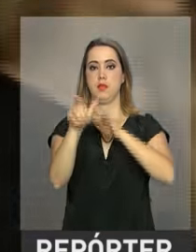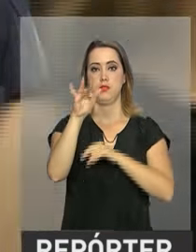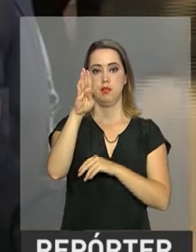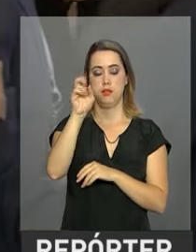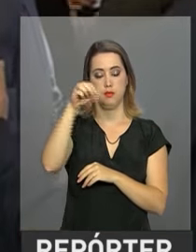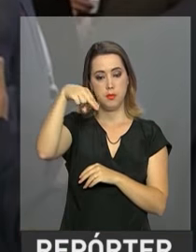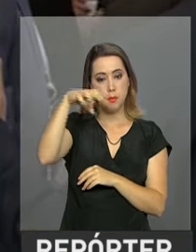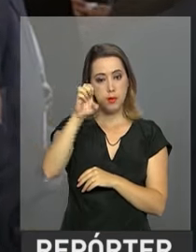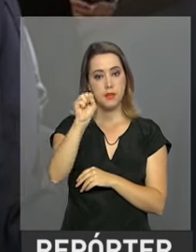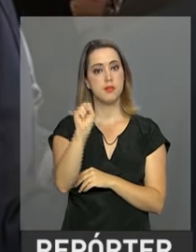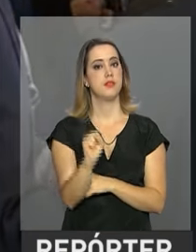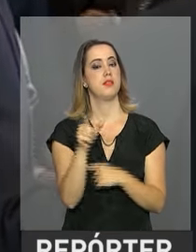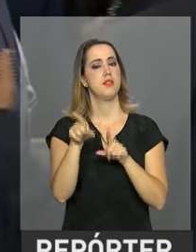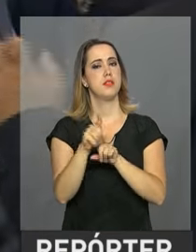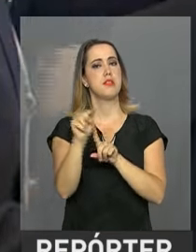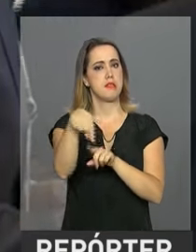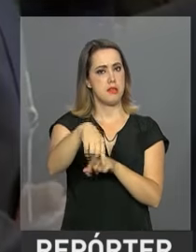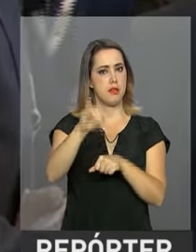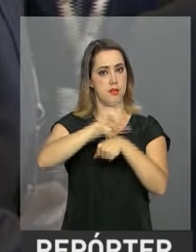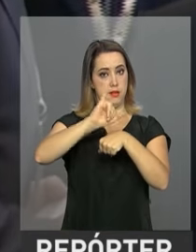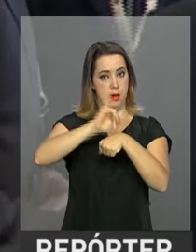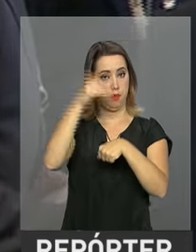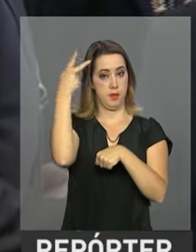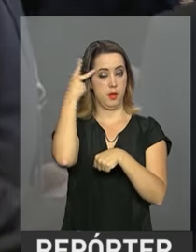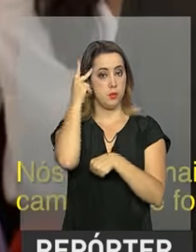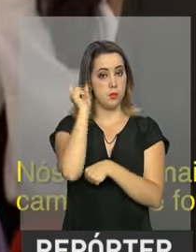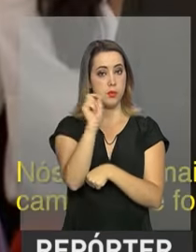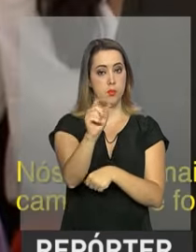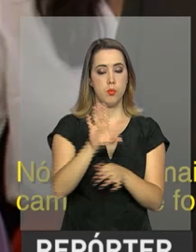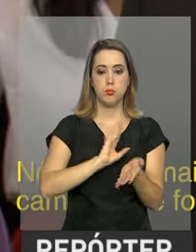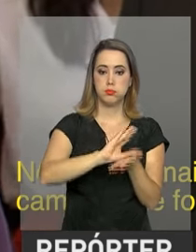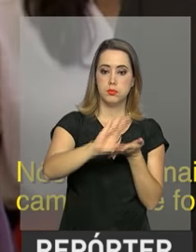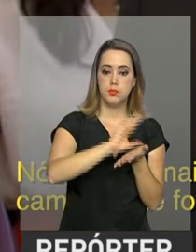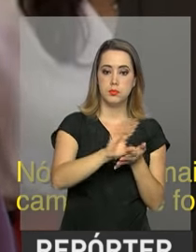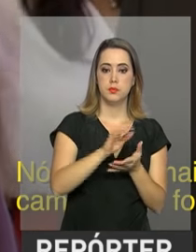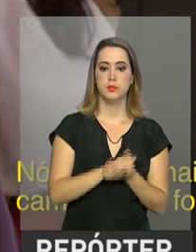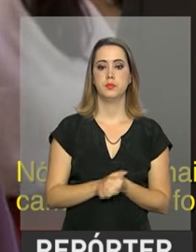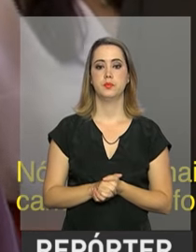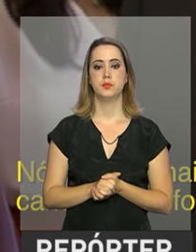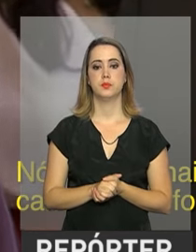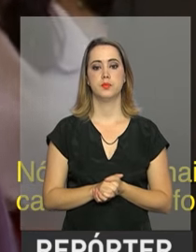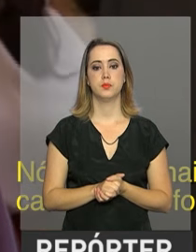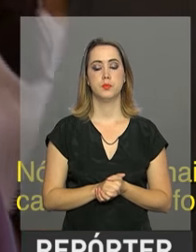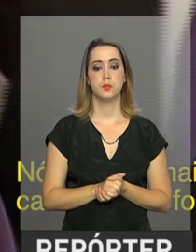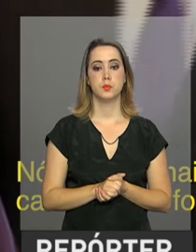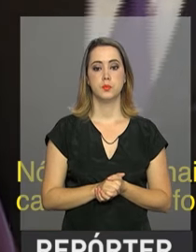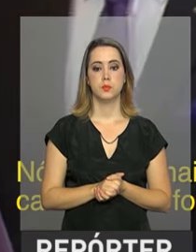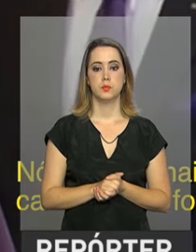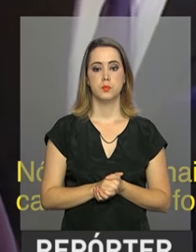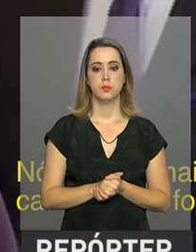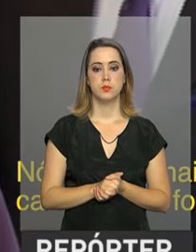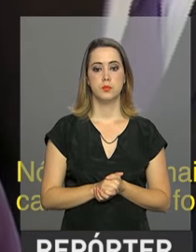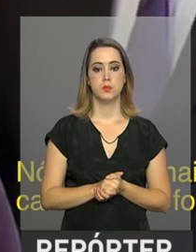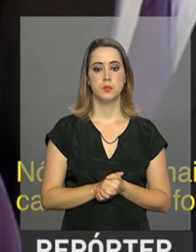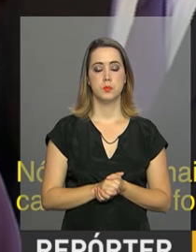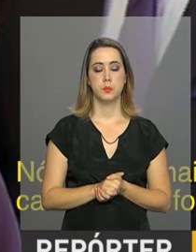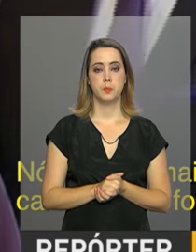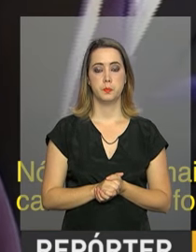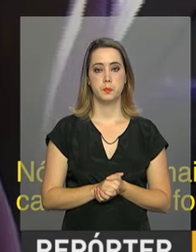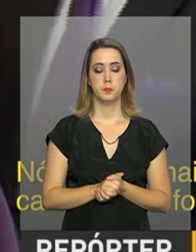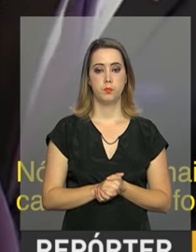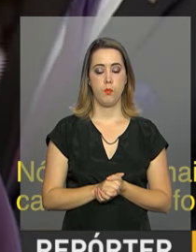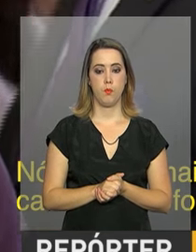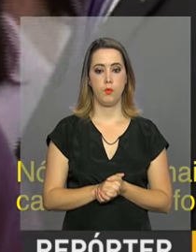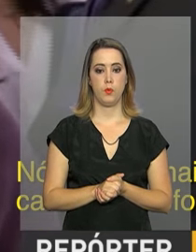capital paulista. O que não falta é vontade de investir. We have more Lebanese in Brazil than we have